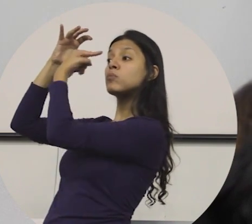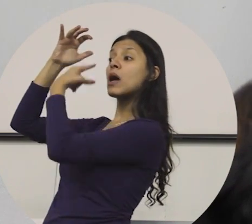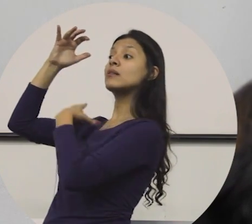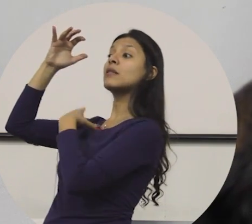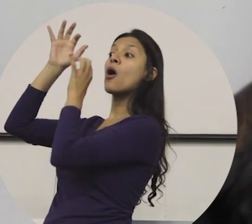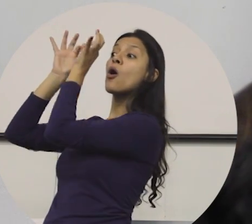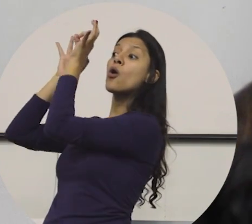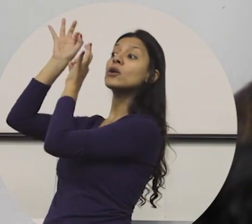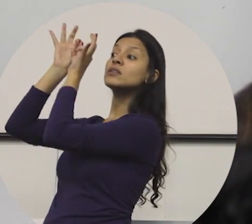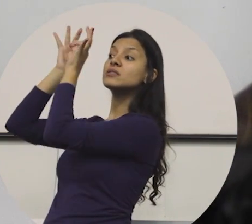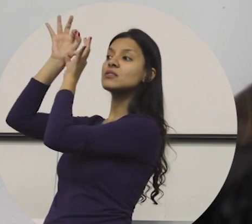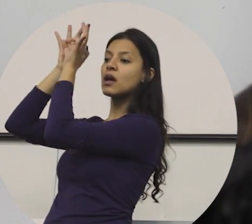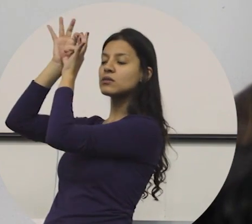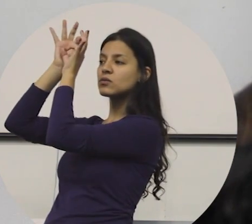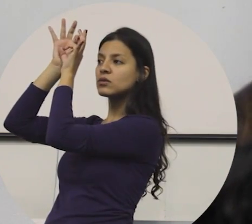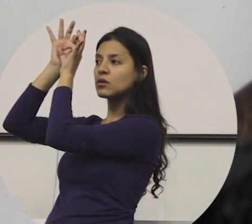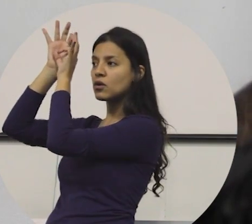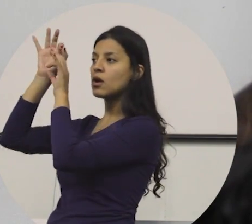o sistema